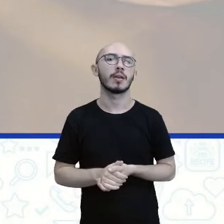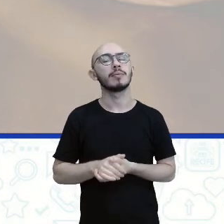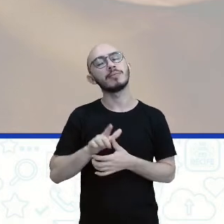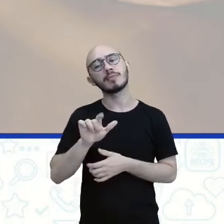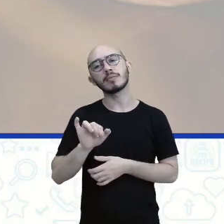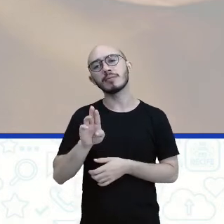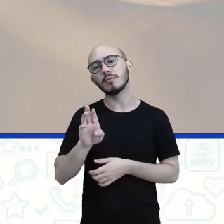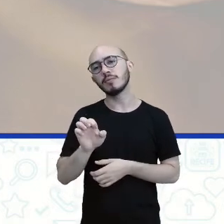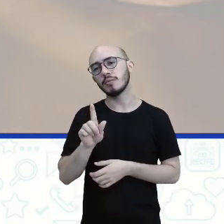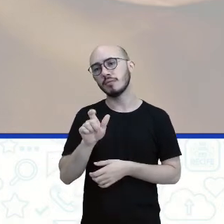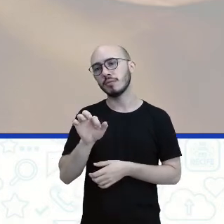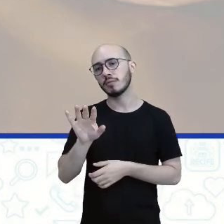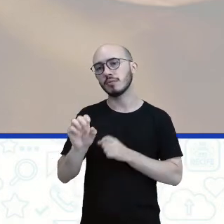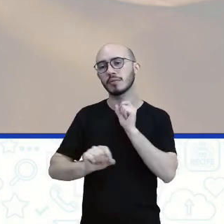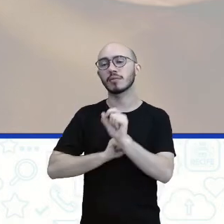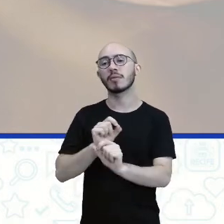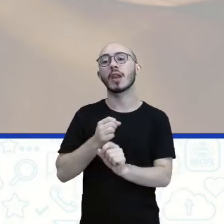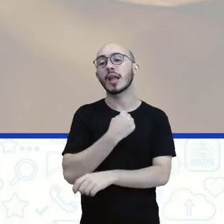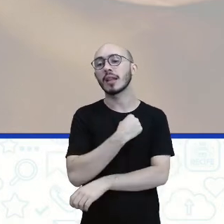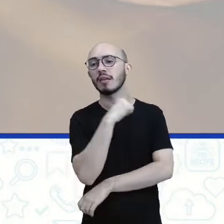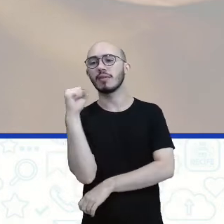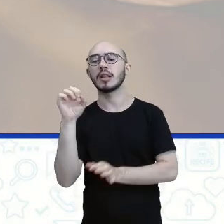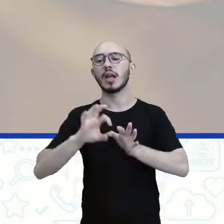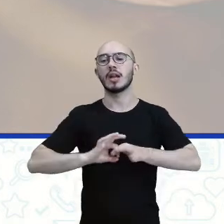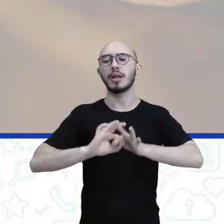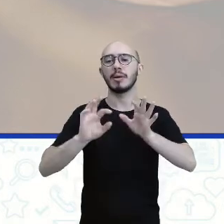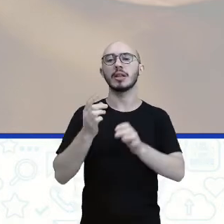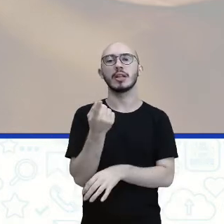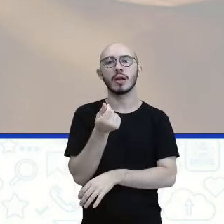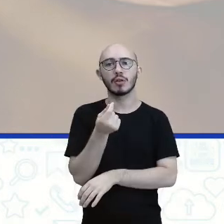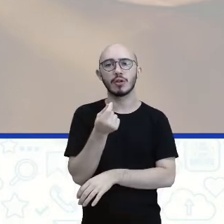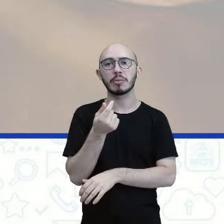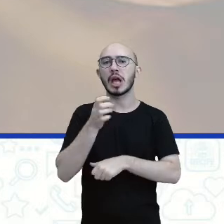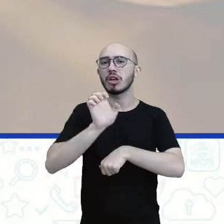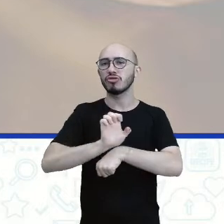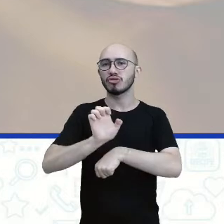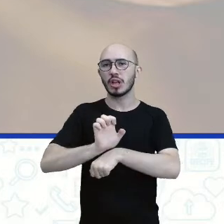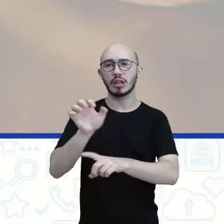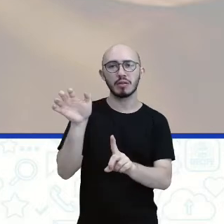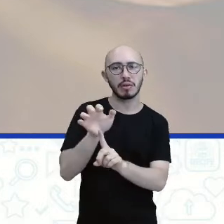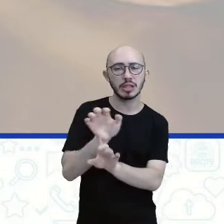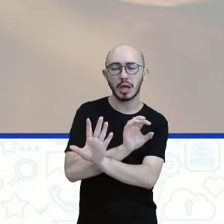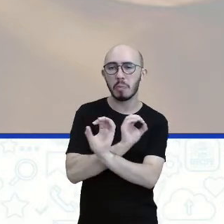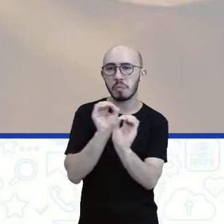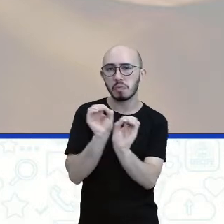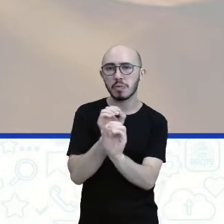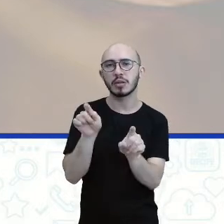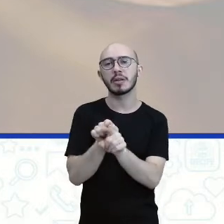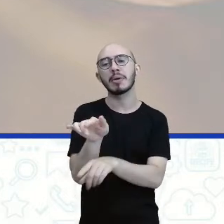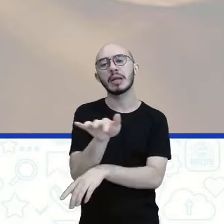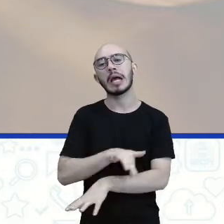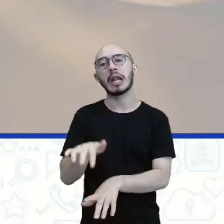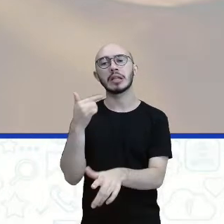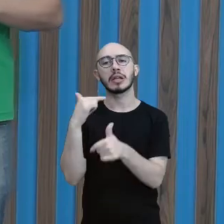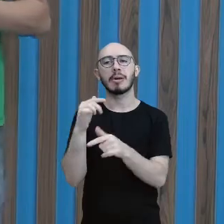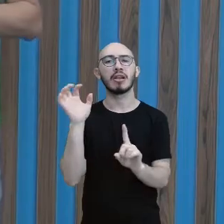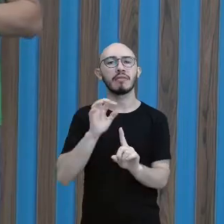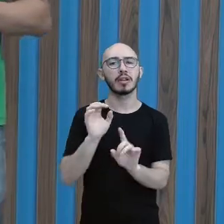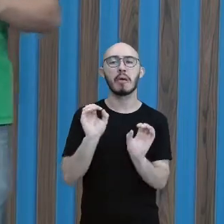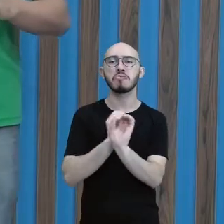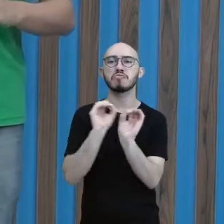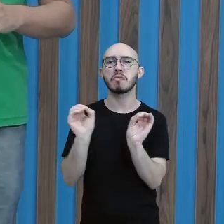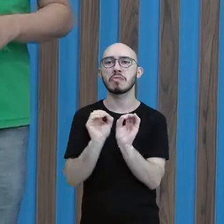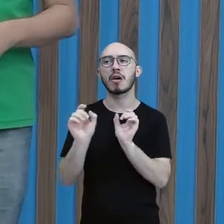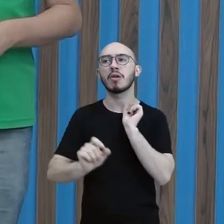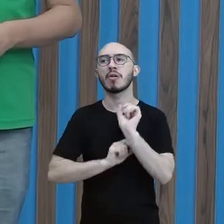neoliberalismo defende a liberdade econômica, a não intervenção do Estado nas atividades econômicas, inclusive no trabalho. Então, nesse